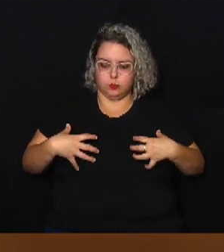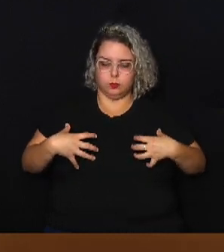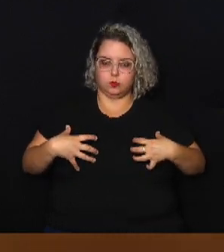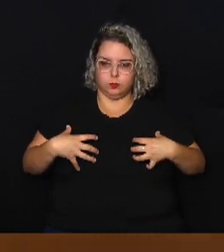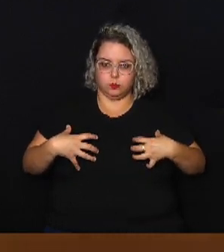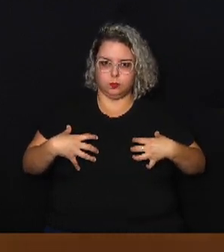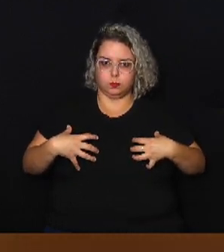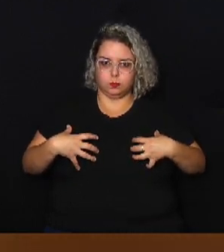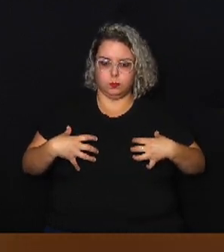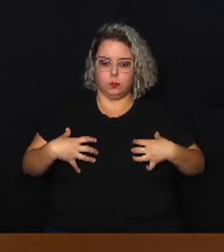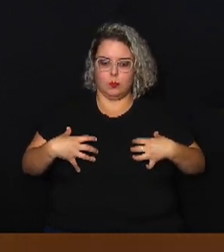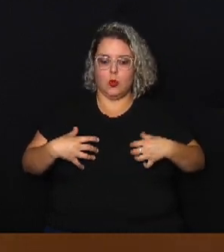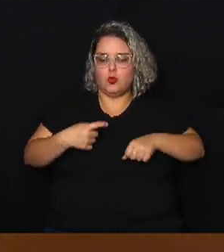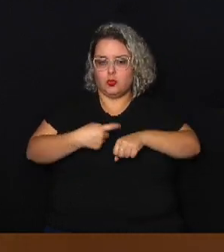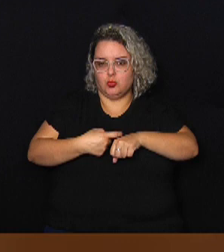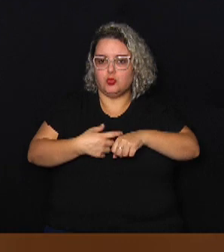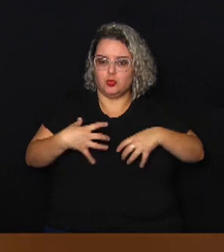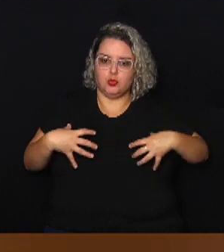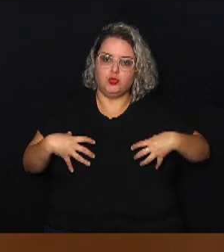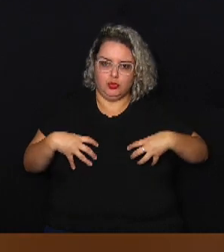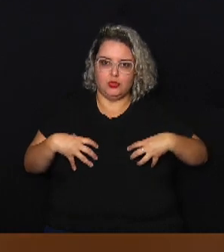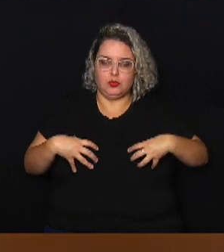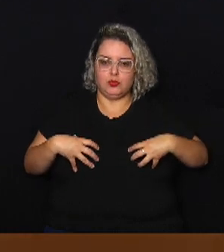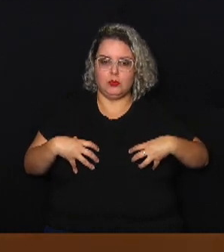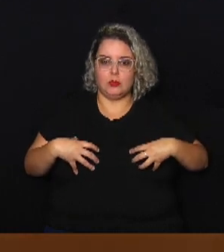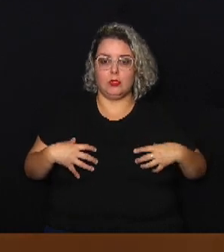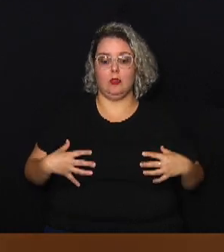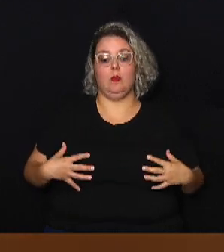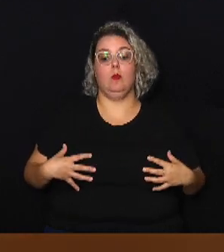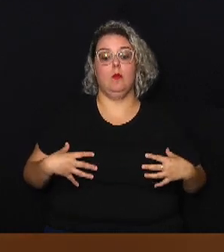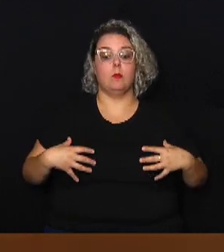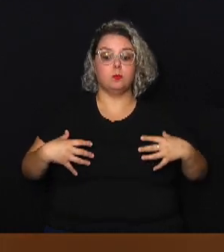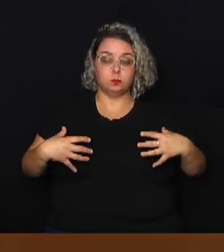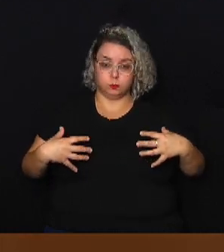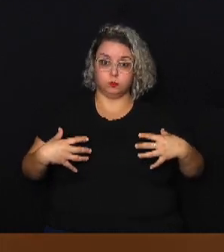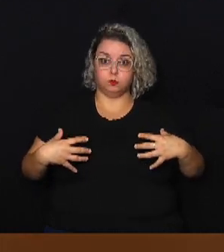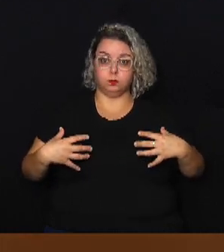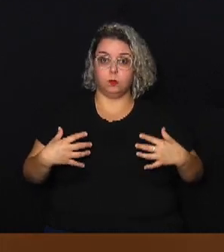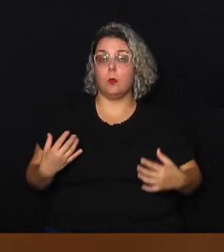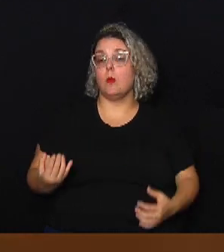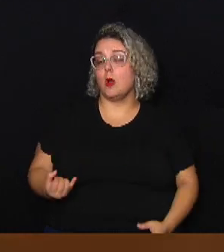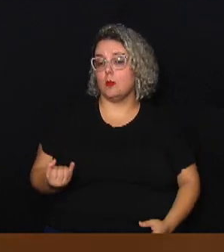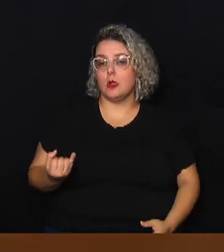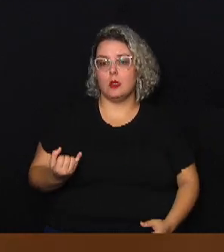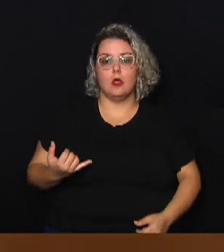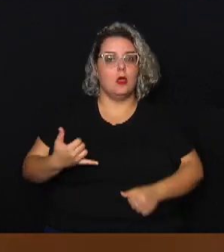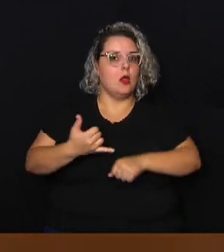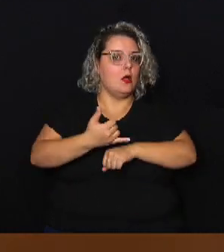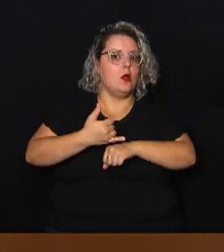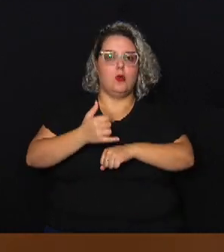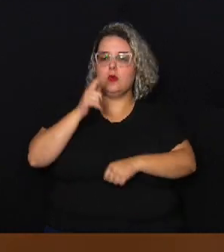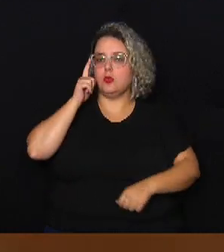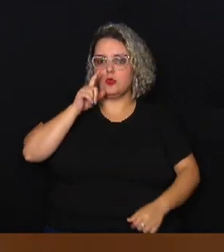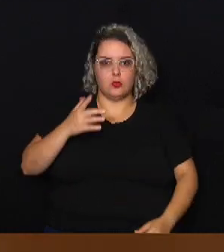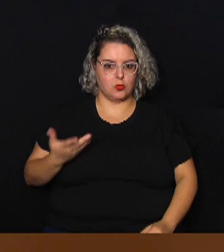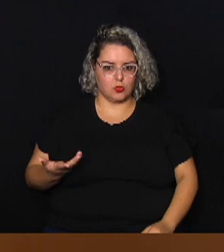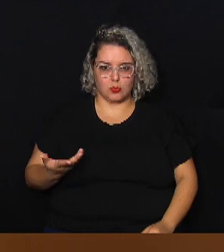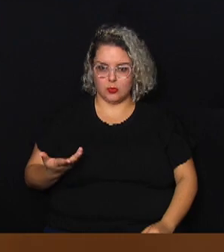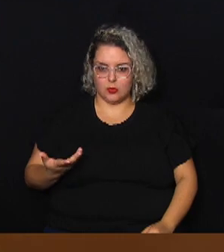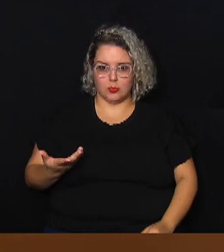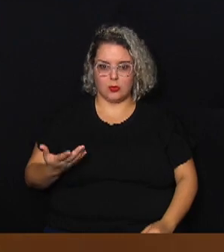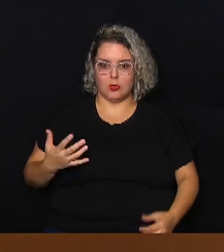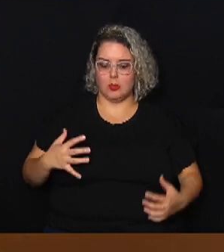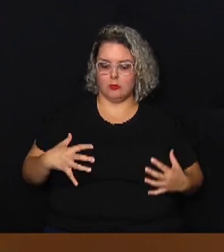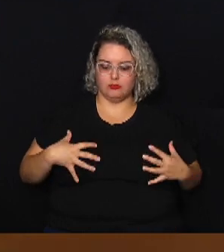capacidade de aumentar grandes volumes, né? Volumes consideráveis. A gordura não consegue nem dar tanta